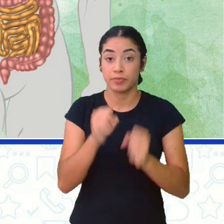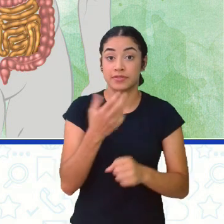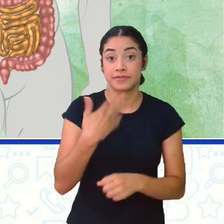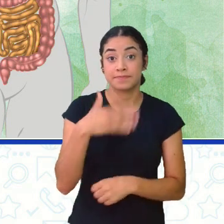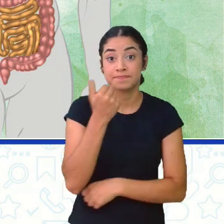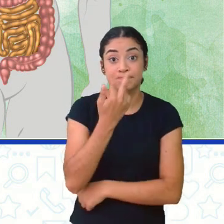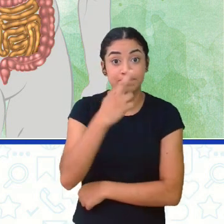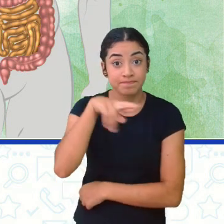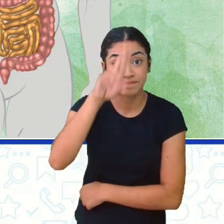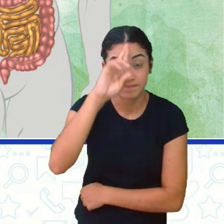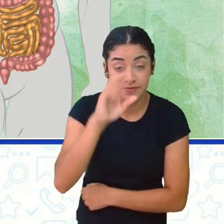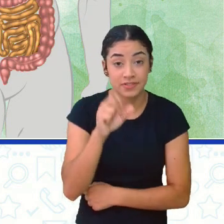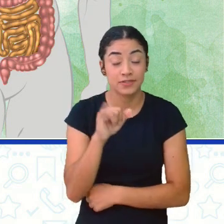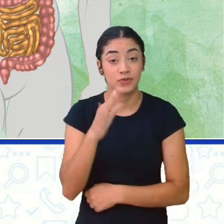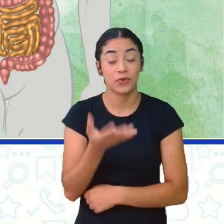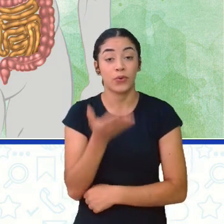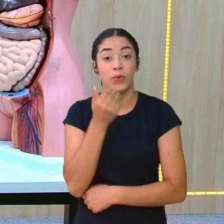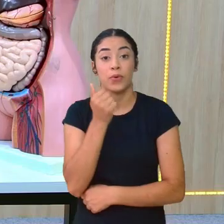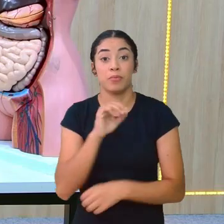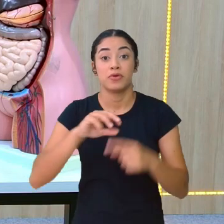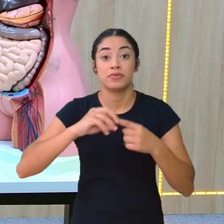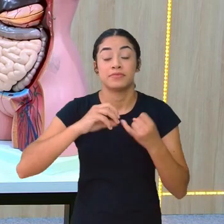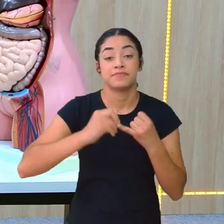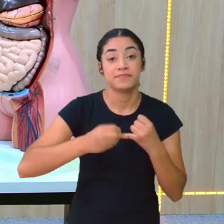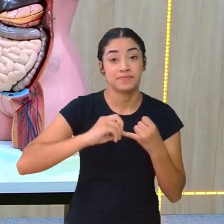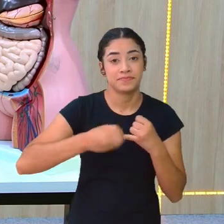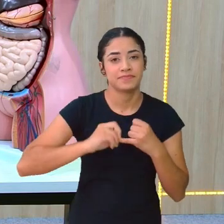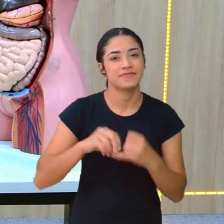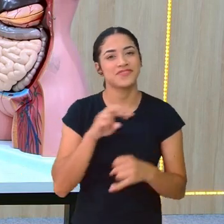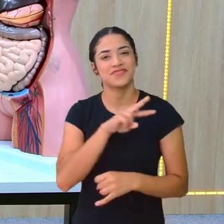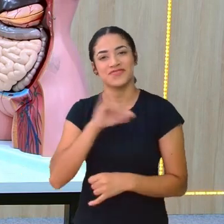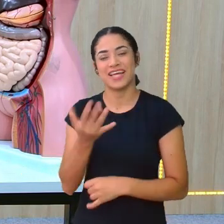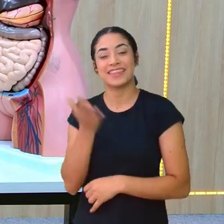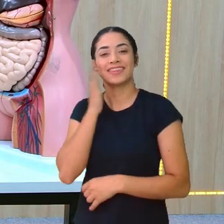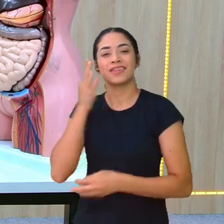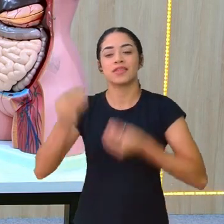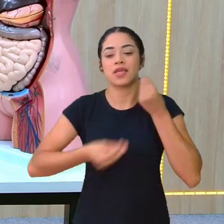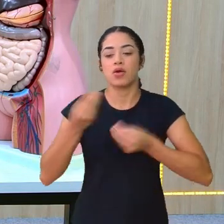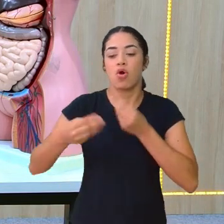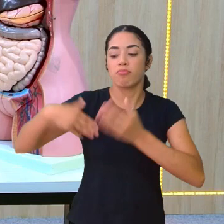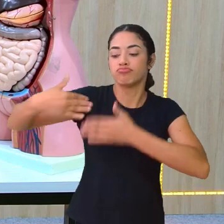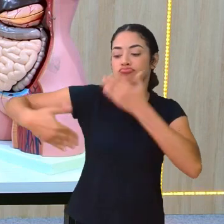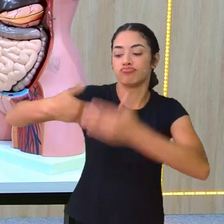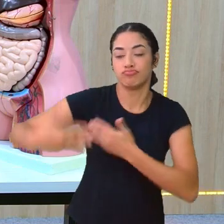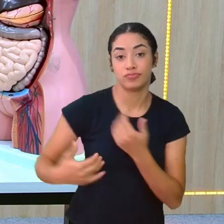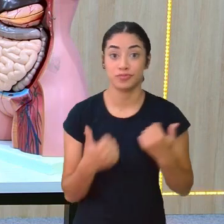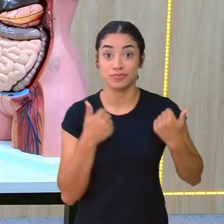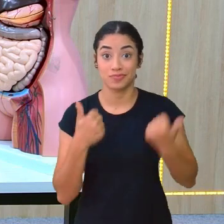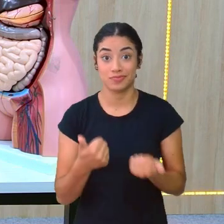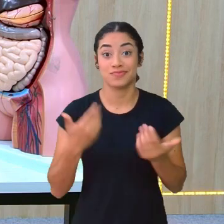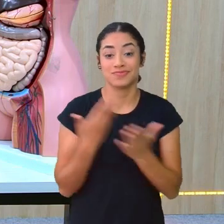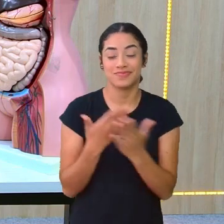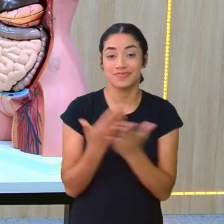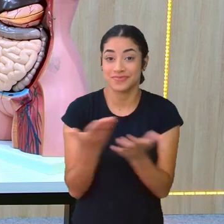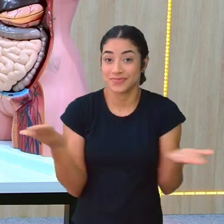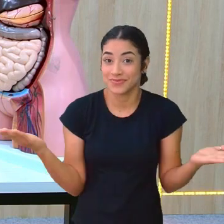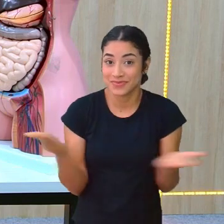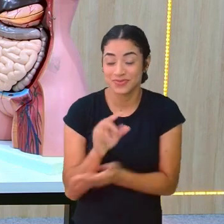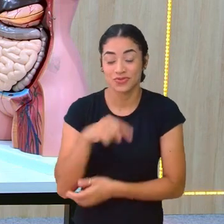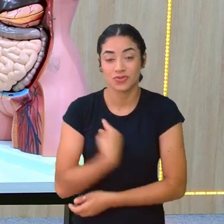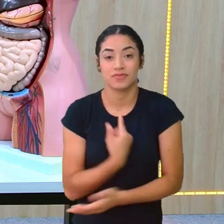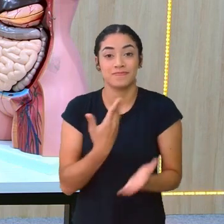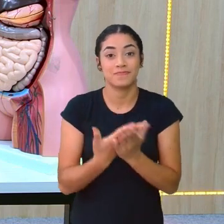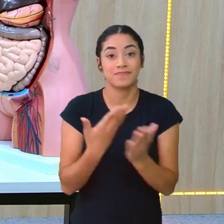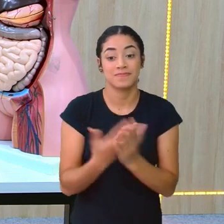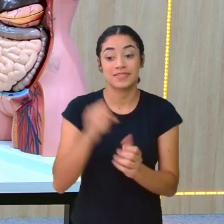almoço, comeu aí um feijãozinho. Então, vamos entender como é que acontece esse processo. Então, na aula de hoje, nós estudamos